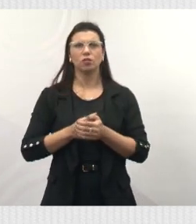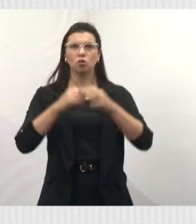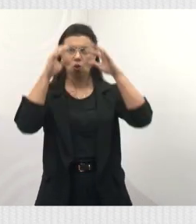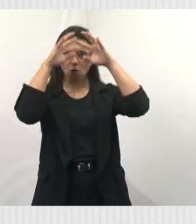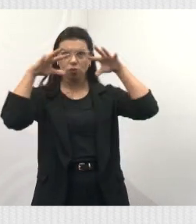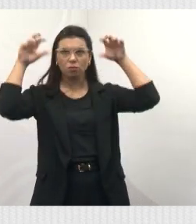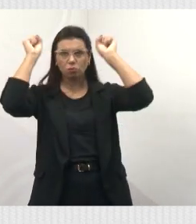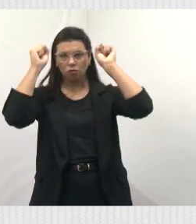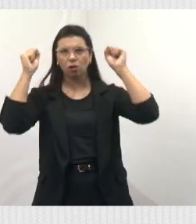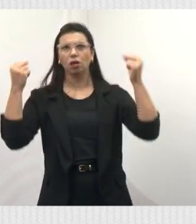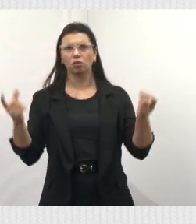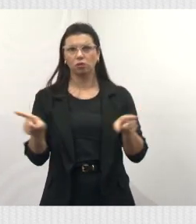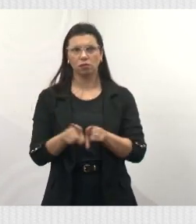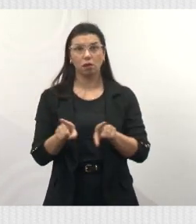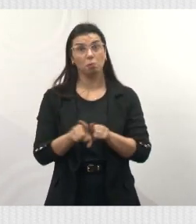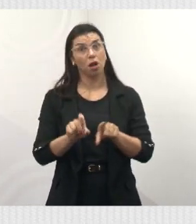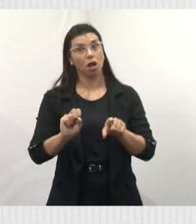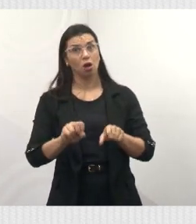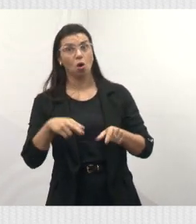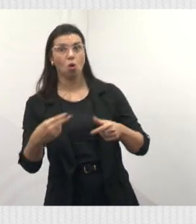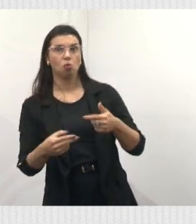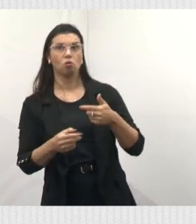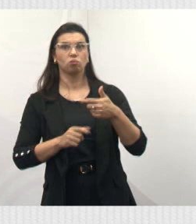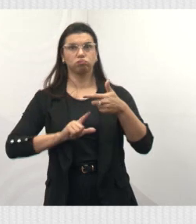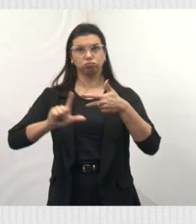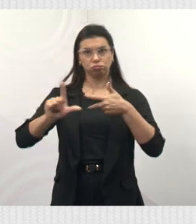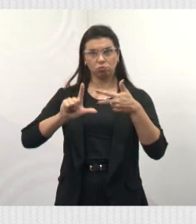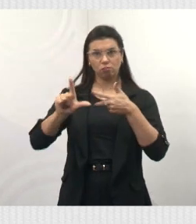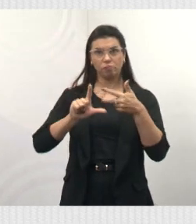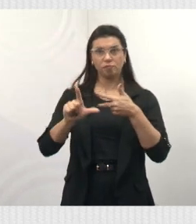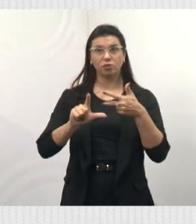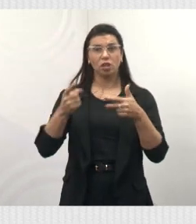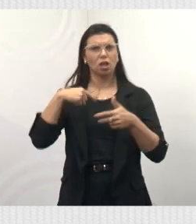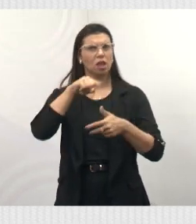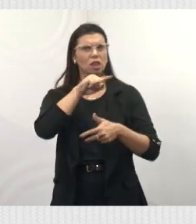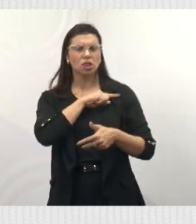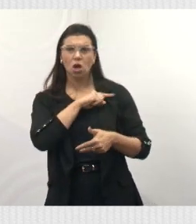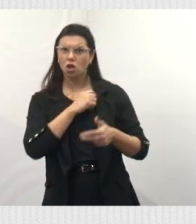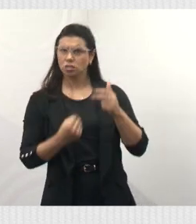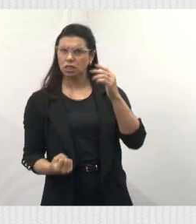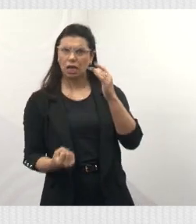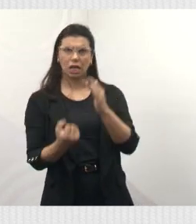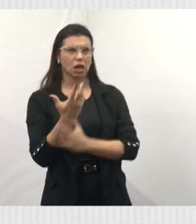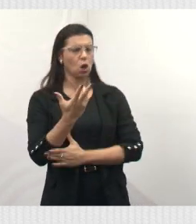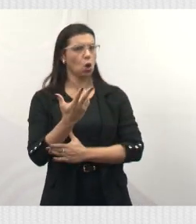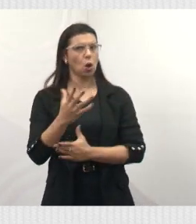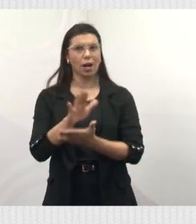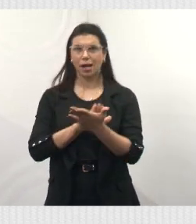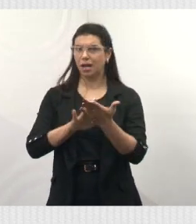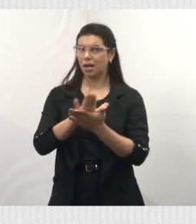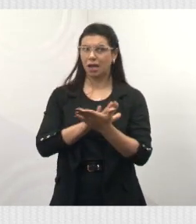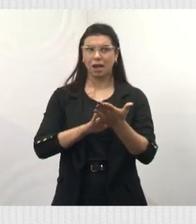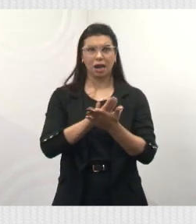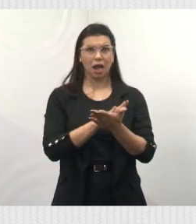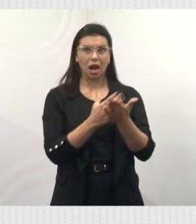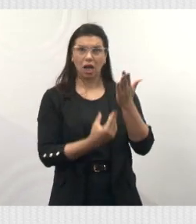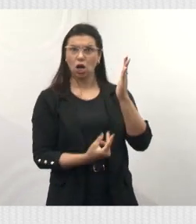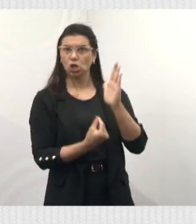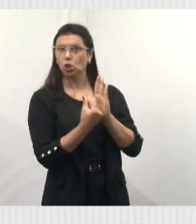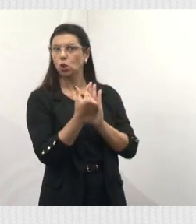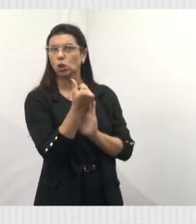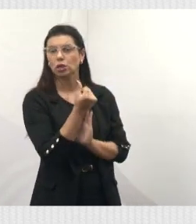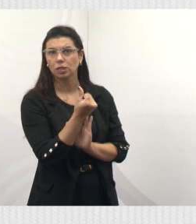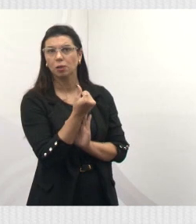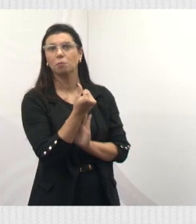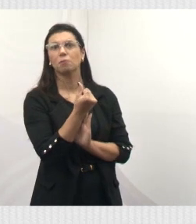Casa Legislativa. Nós não torramos, nós não criamos despesas